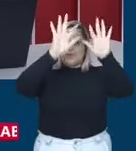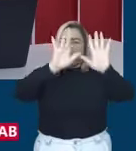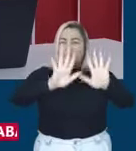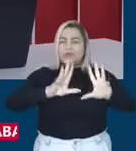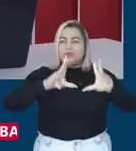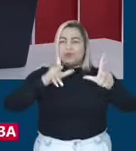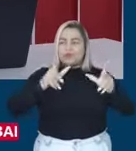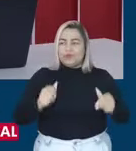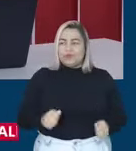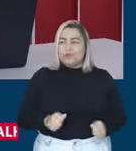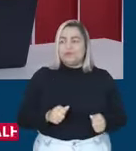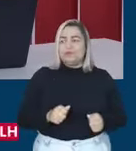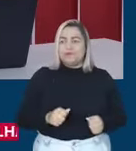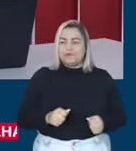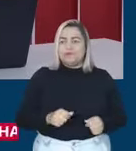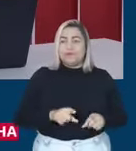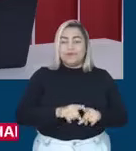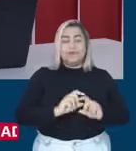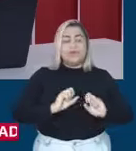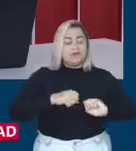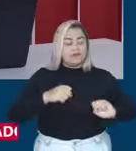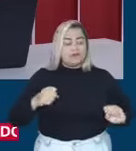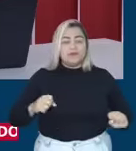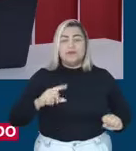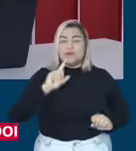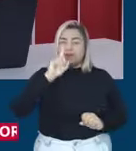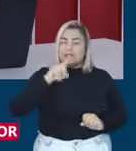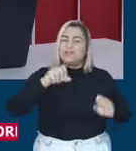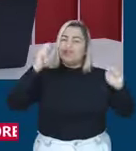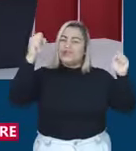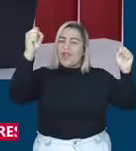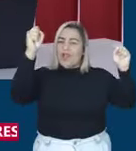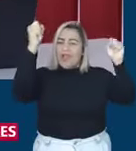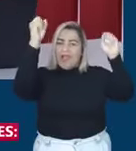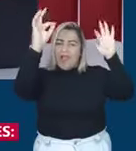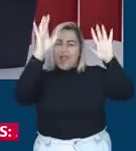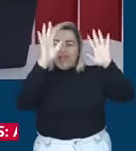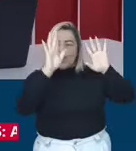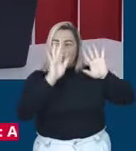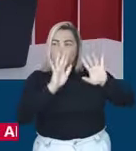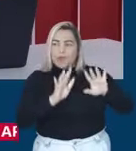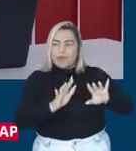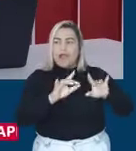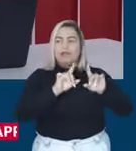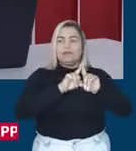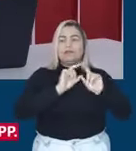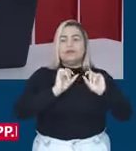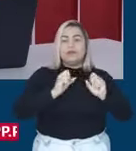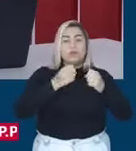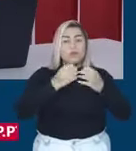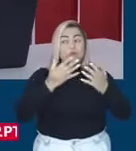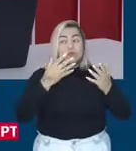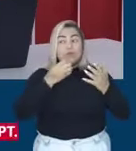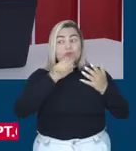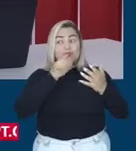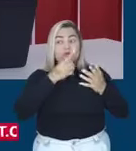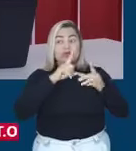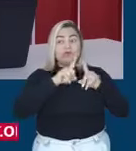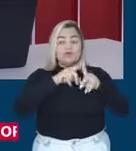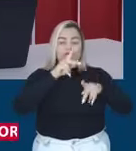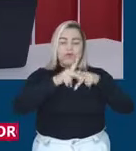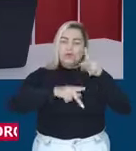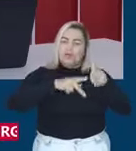todos. Que as grandes causas sejam iluminadas para o bem de toda a população do mundo.